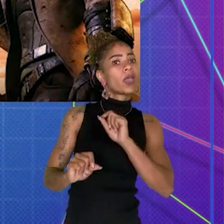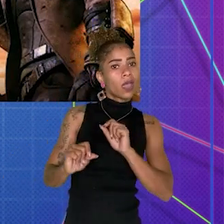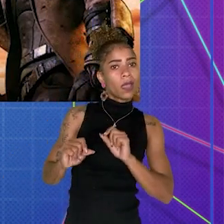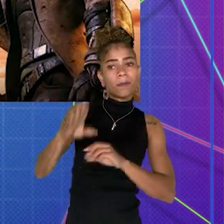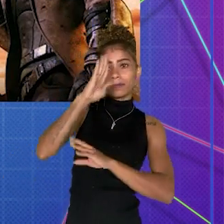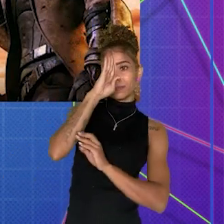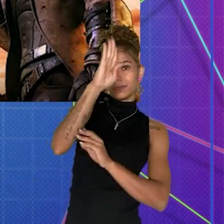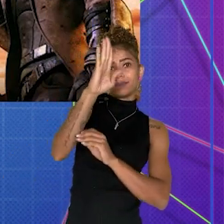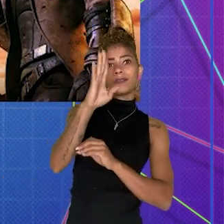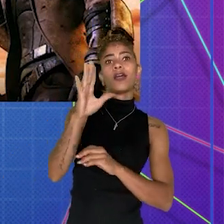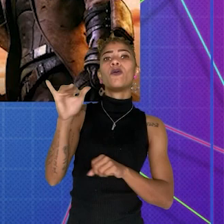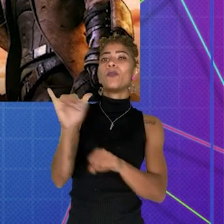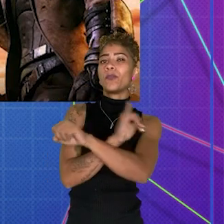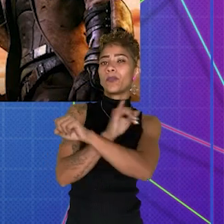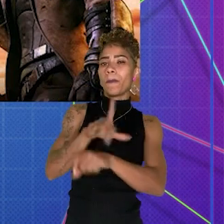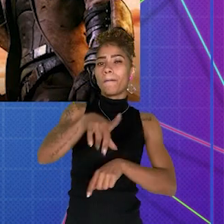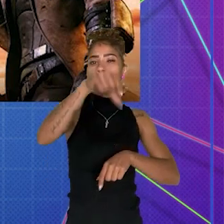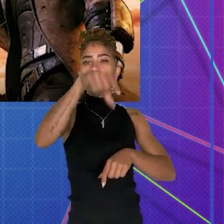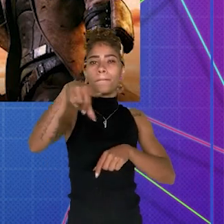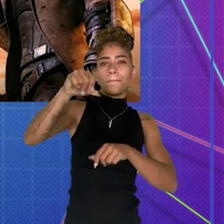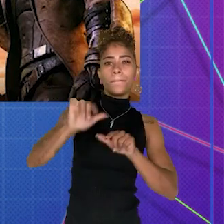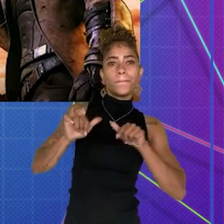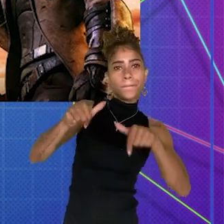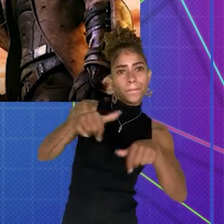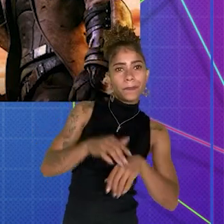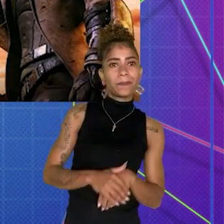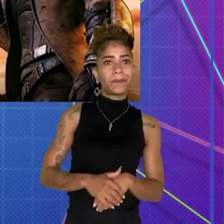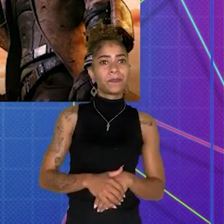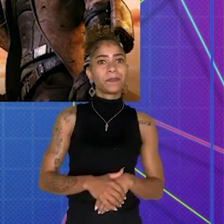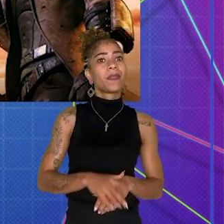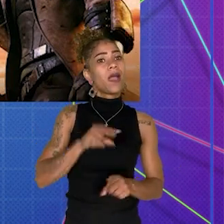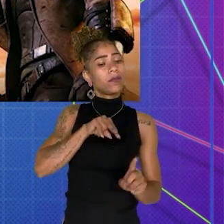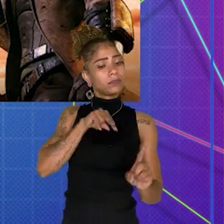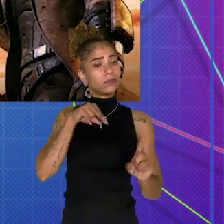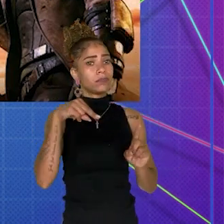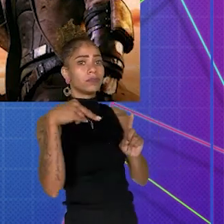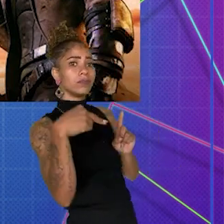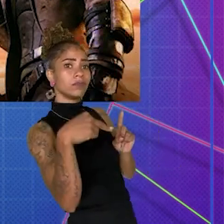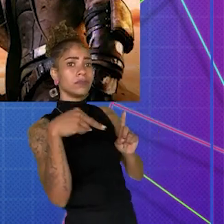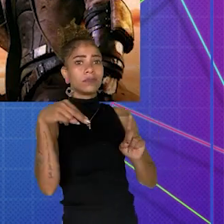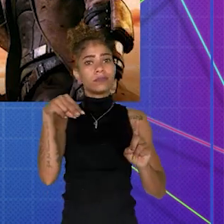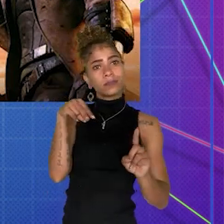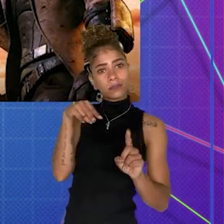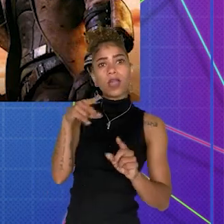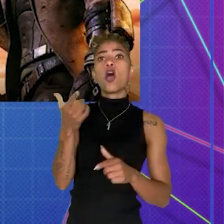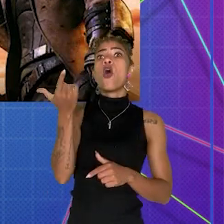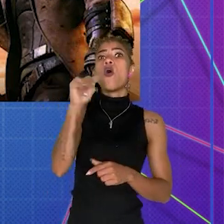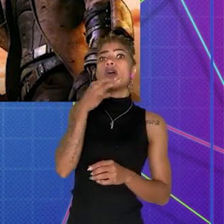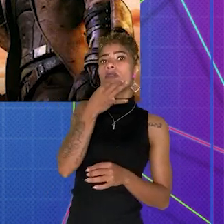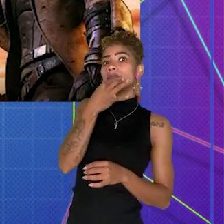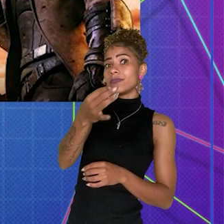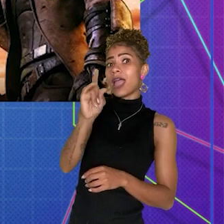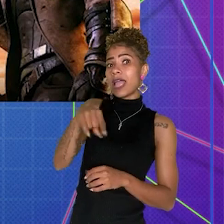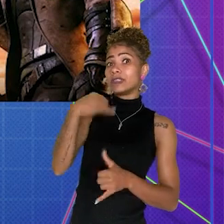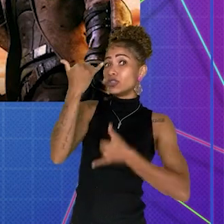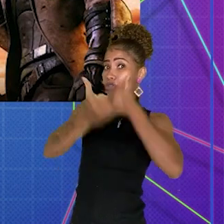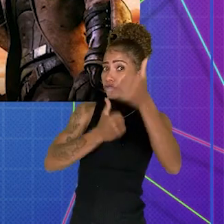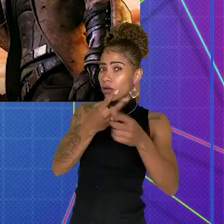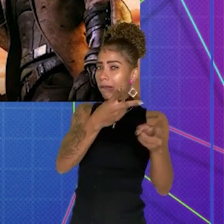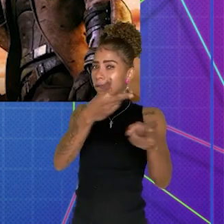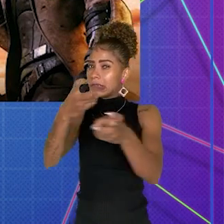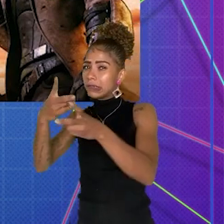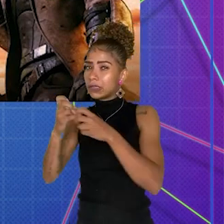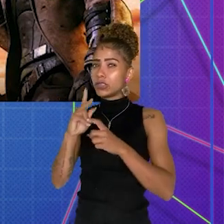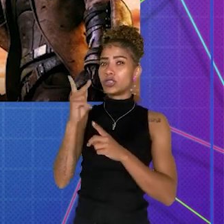escolher o rumo da história principal, através de suas decisões e ações. A reinterpretação de contos de fadas e mitos. Esses